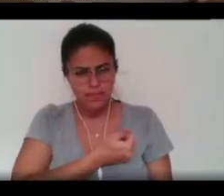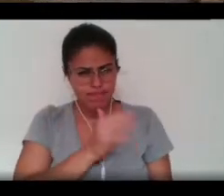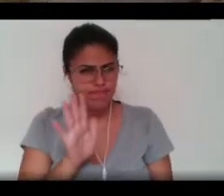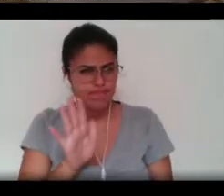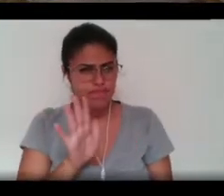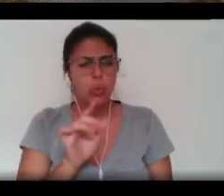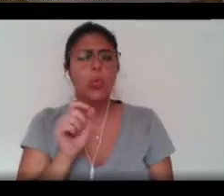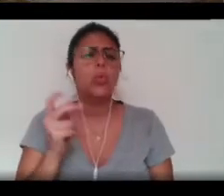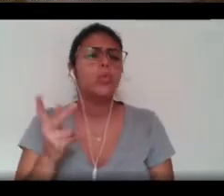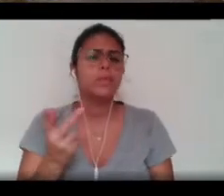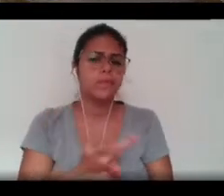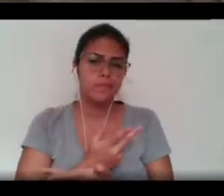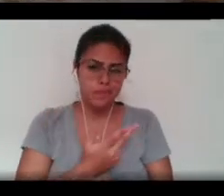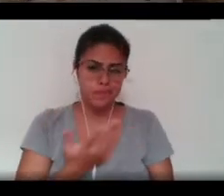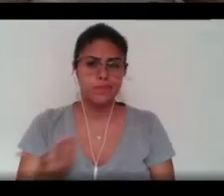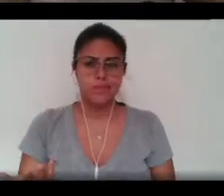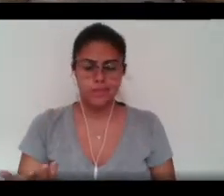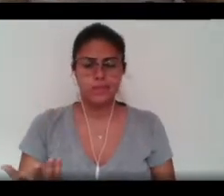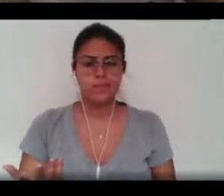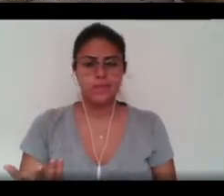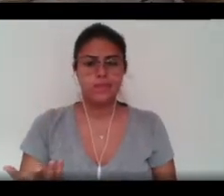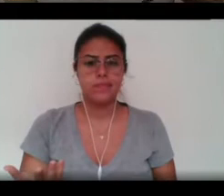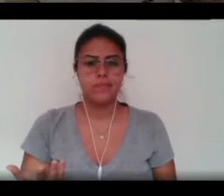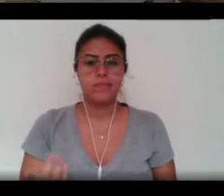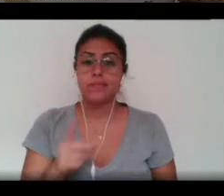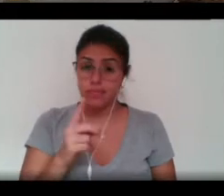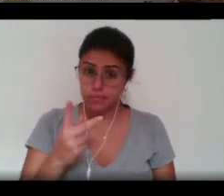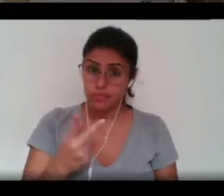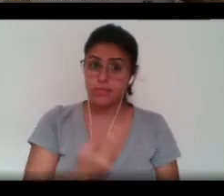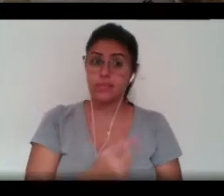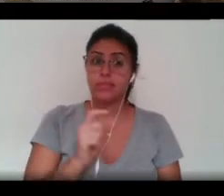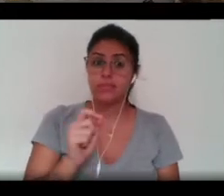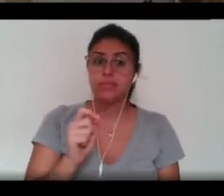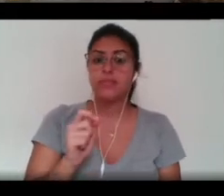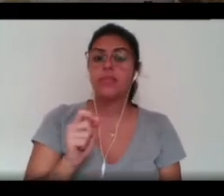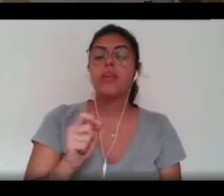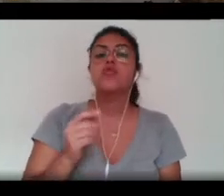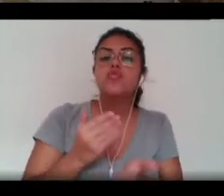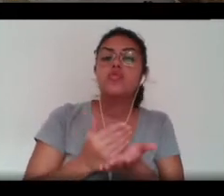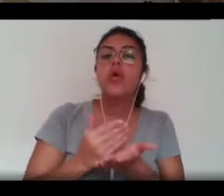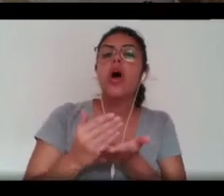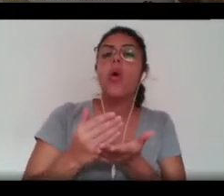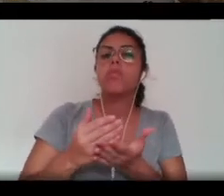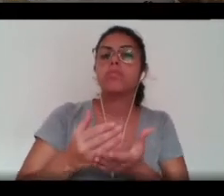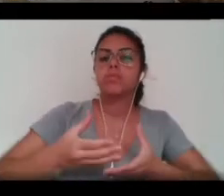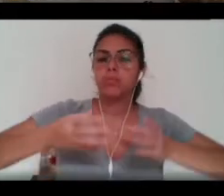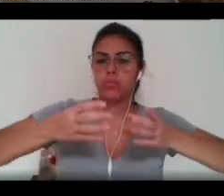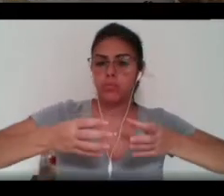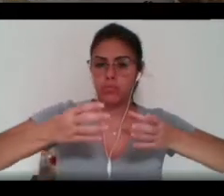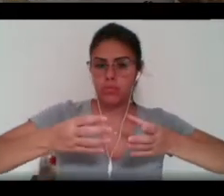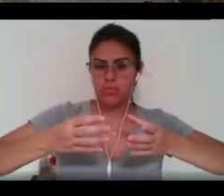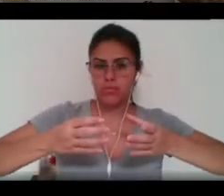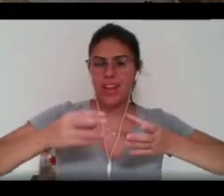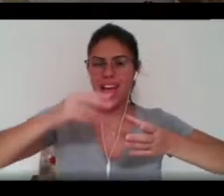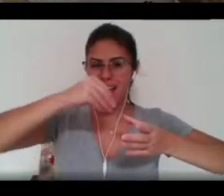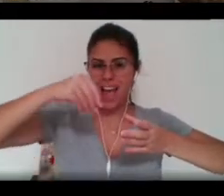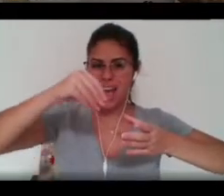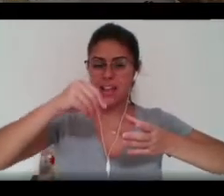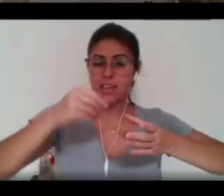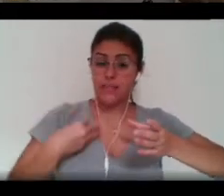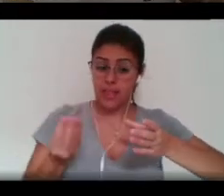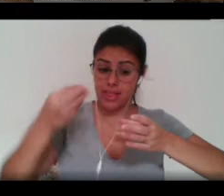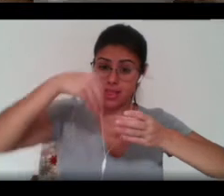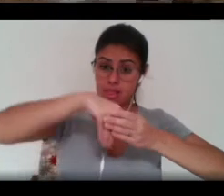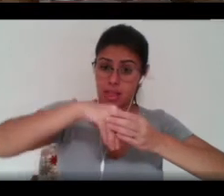Vamos pensar um pouco desses números, certo? O que está acontecendo, né? O que está acontecendo é que, inicialmente, o saco de